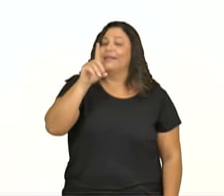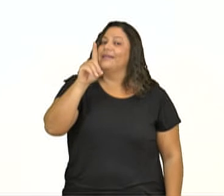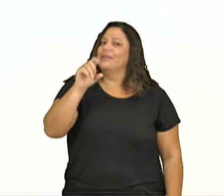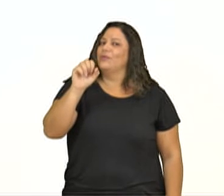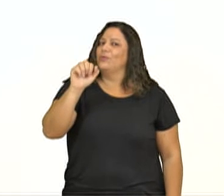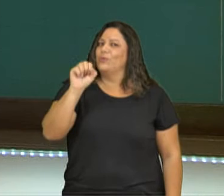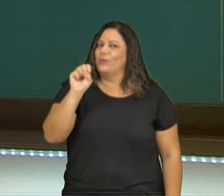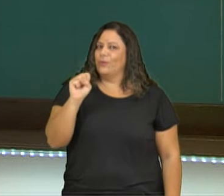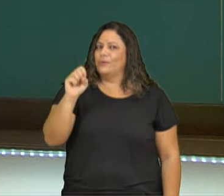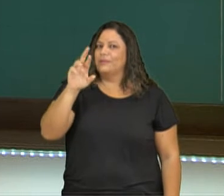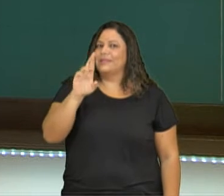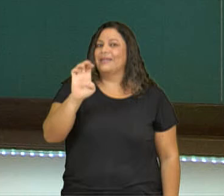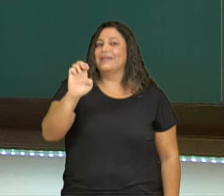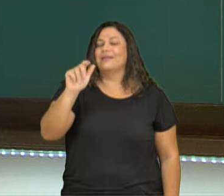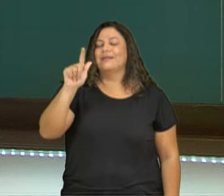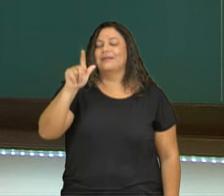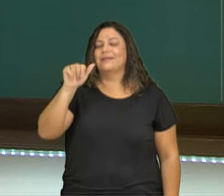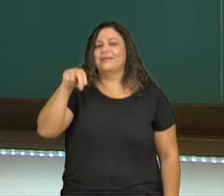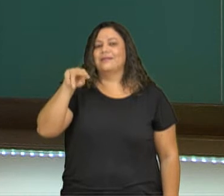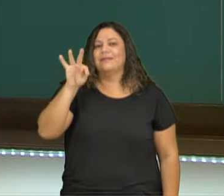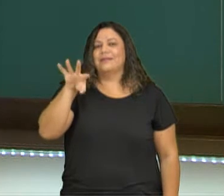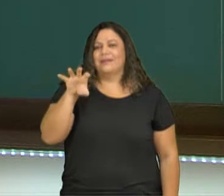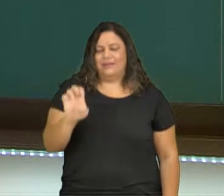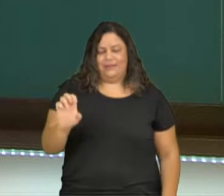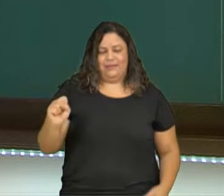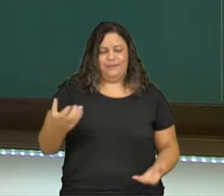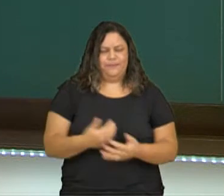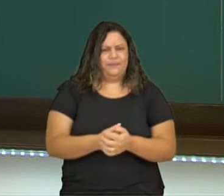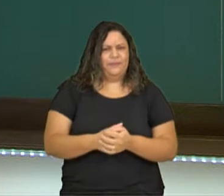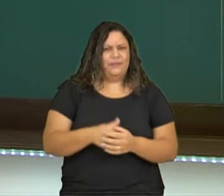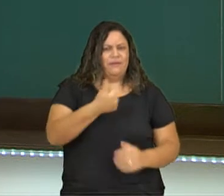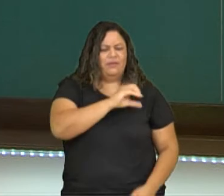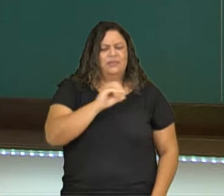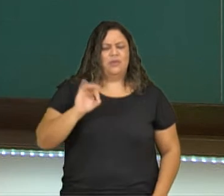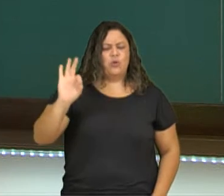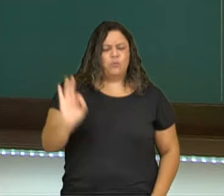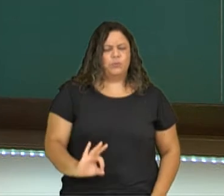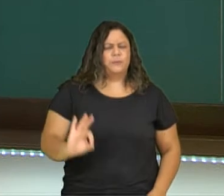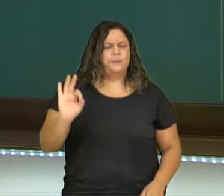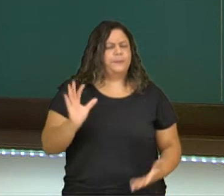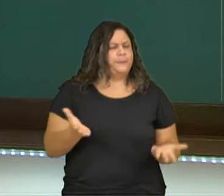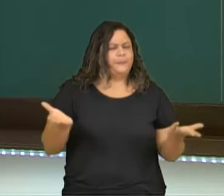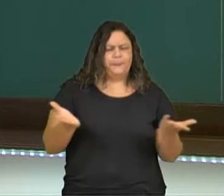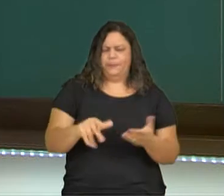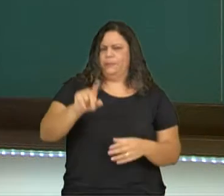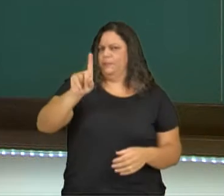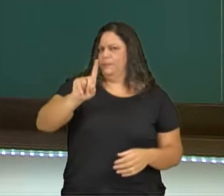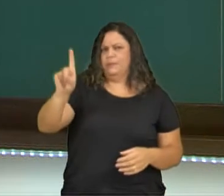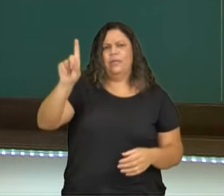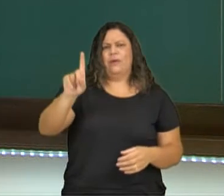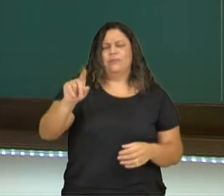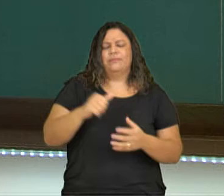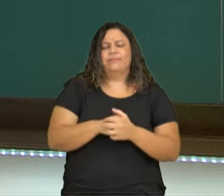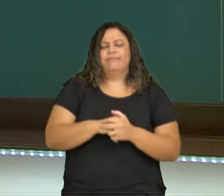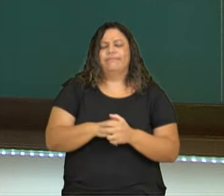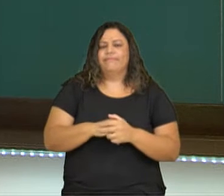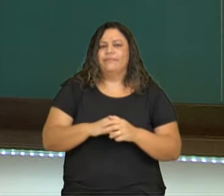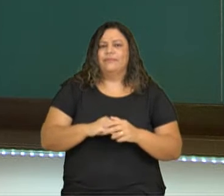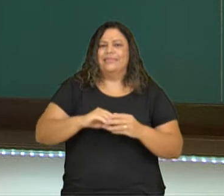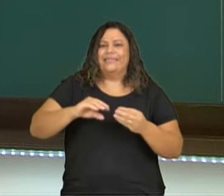um reagente não fica 100% puro, sempre tem um pouquinho, traços de